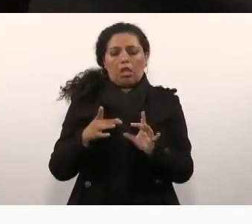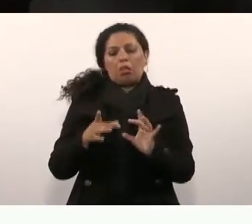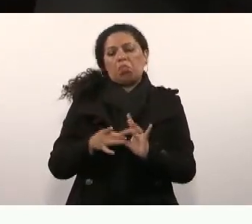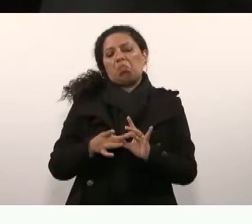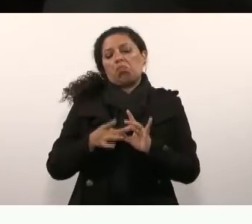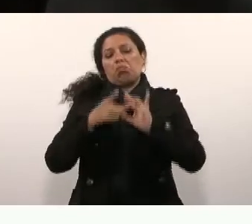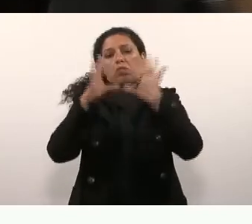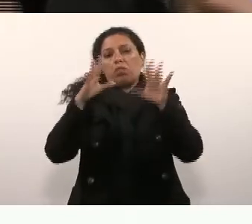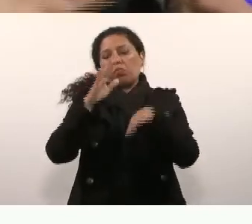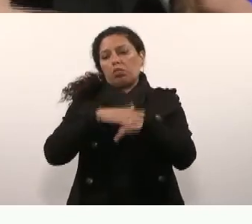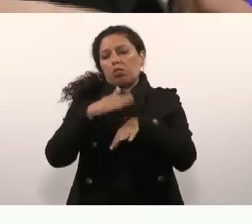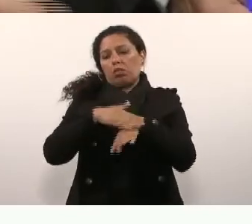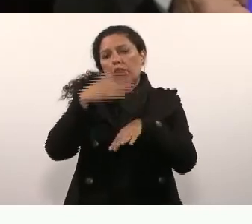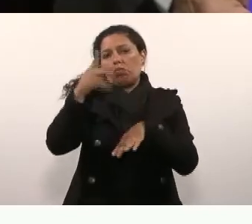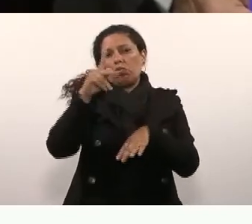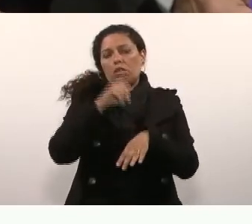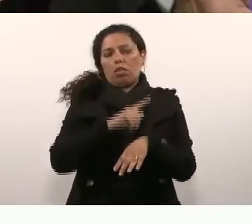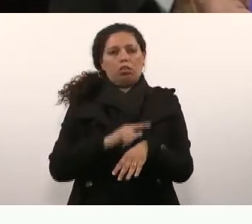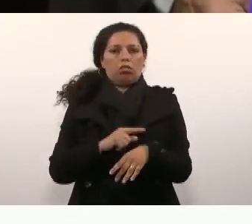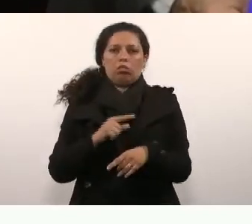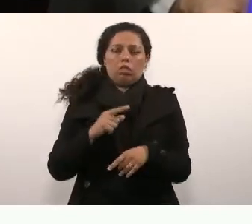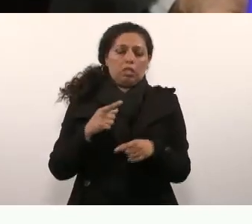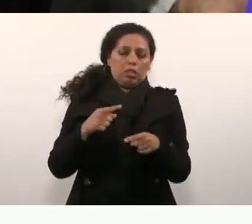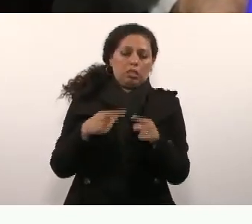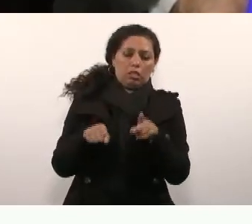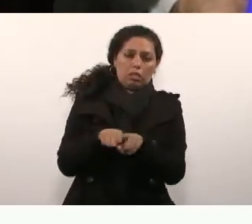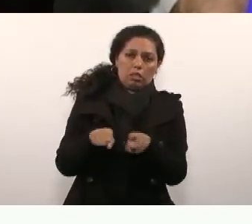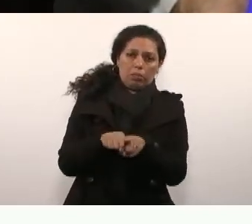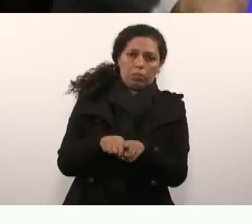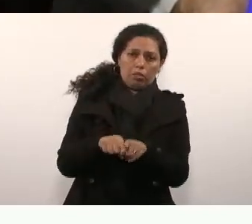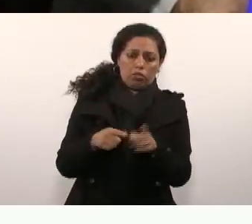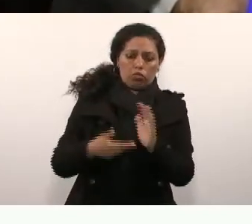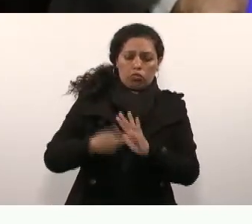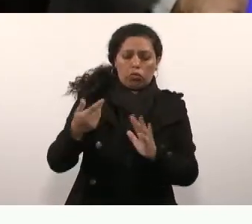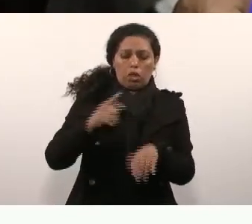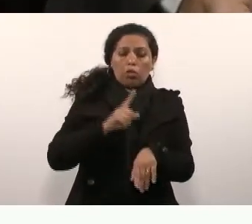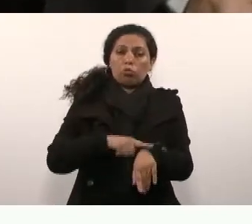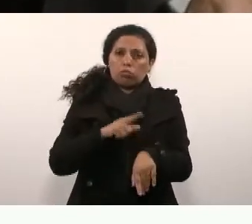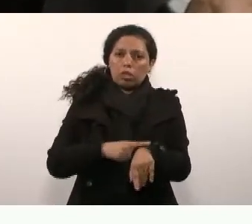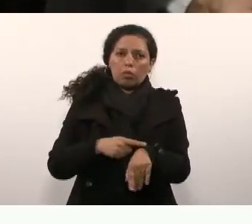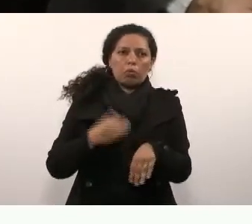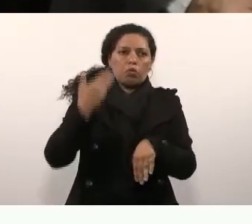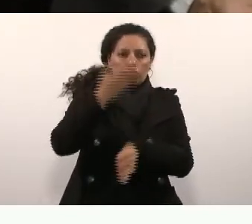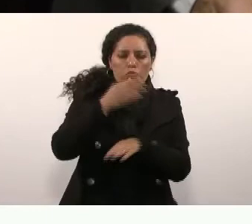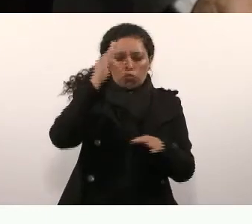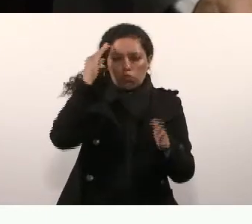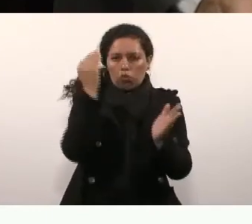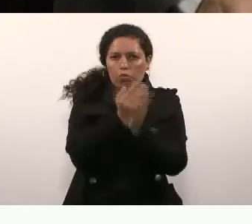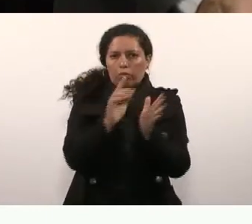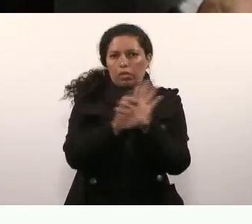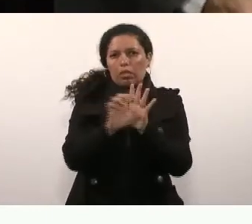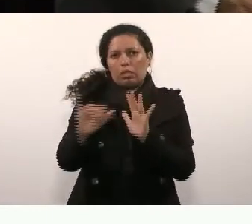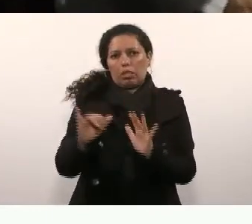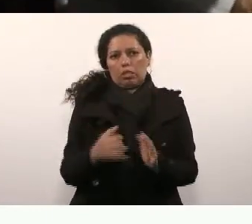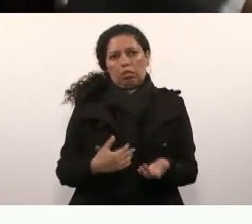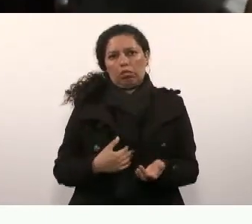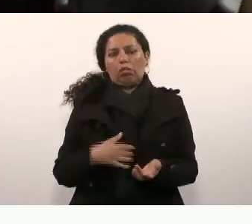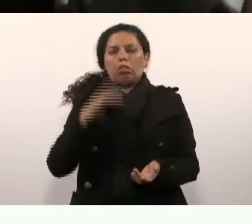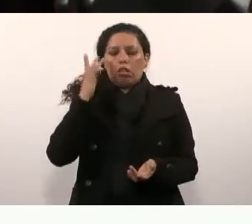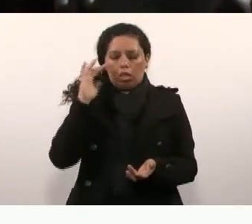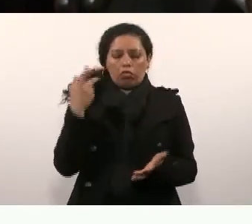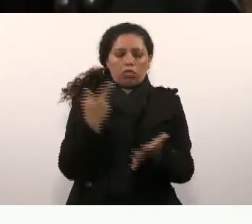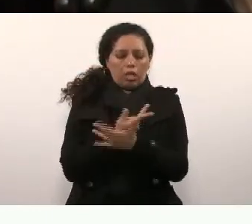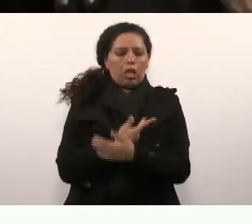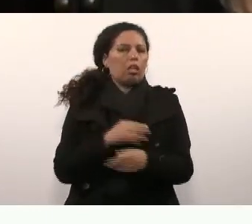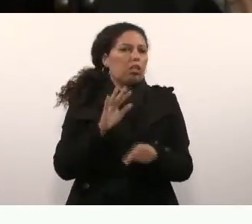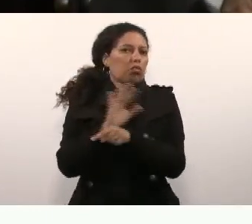autorizativo, facultativo, e tirando um prazo, que foi um prazo bem justo, que já estava ali de 1 ano para isso, então tornaria realmente,